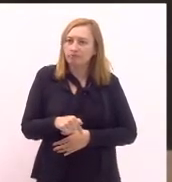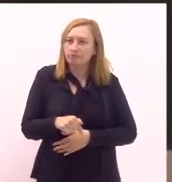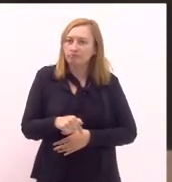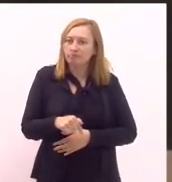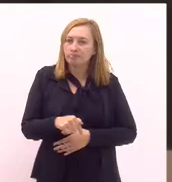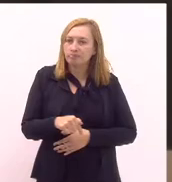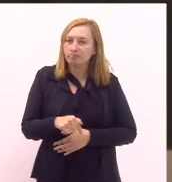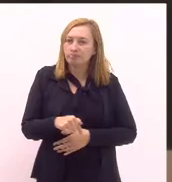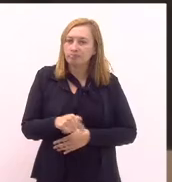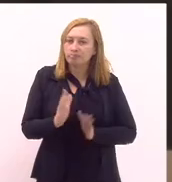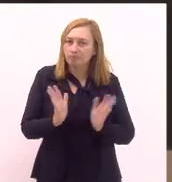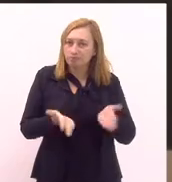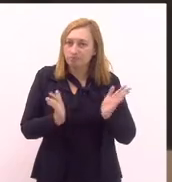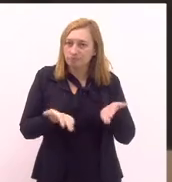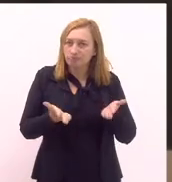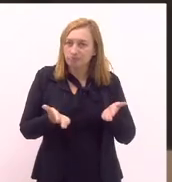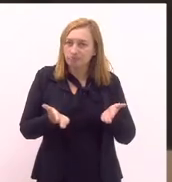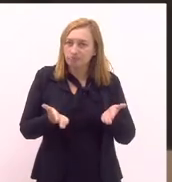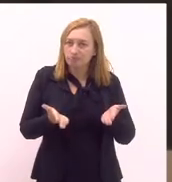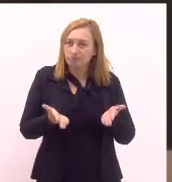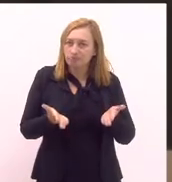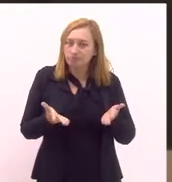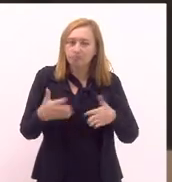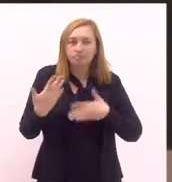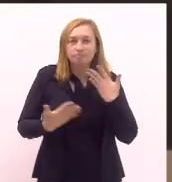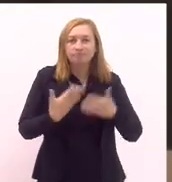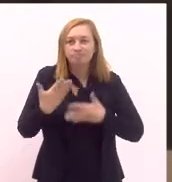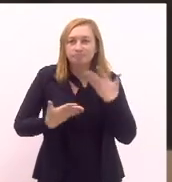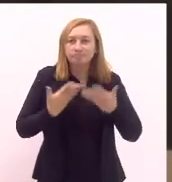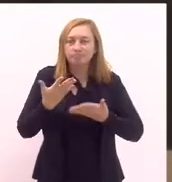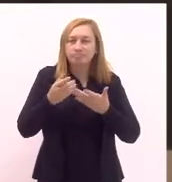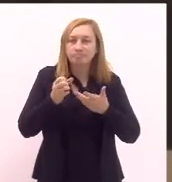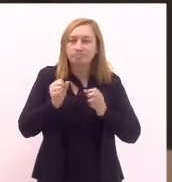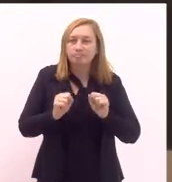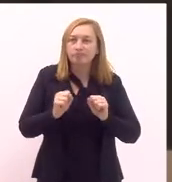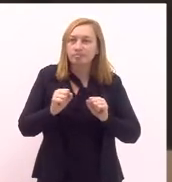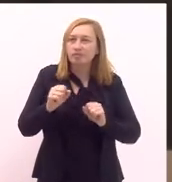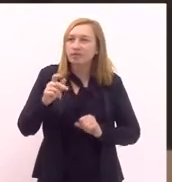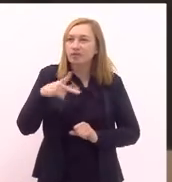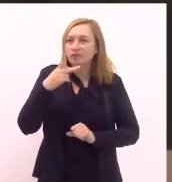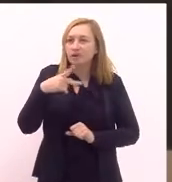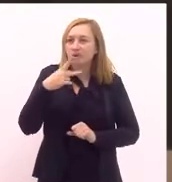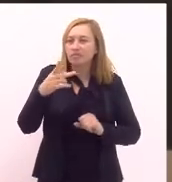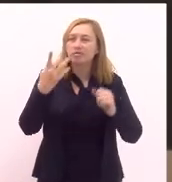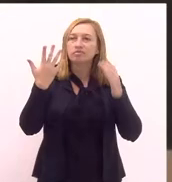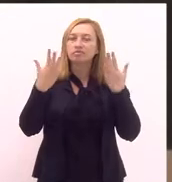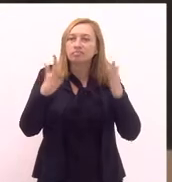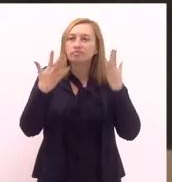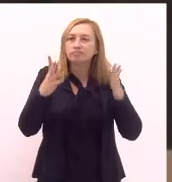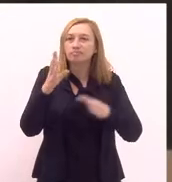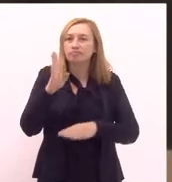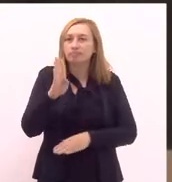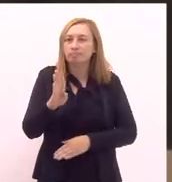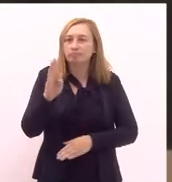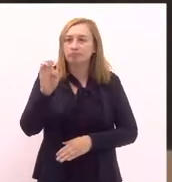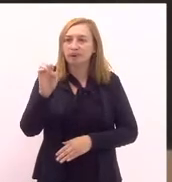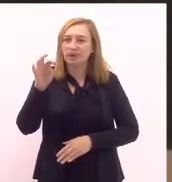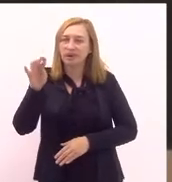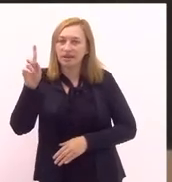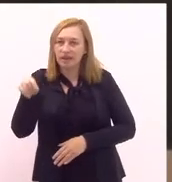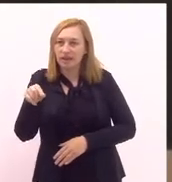quem está aqui hoje tendo essa alegria de poder vir dizer parabéns Bené